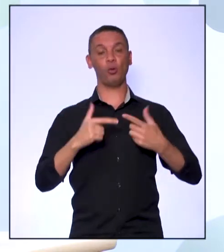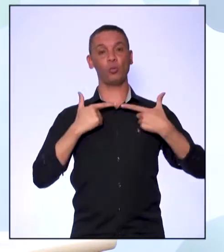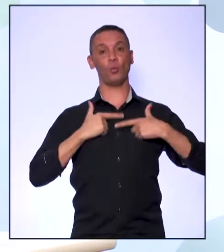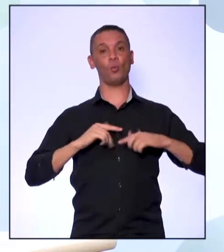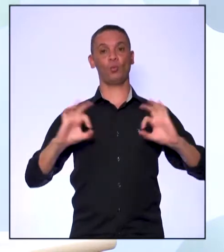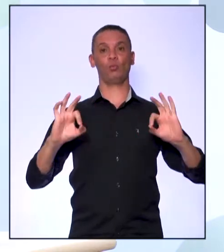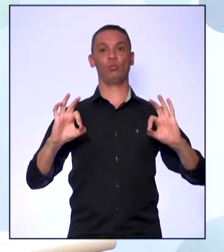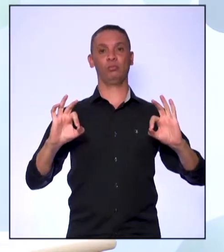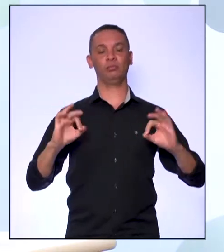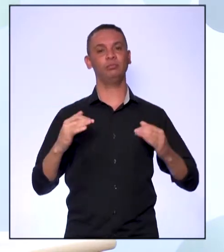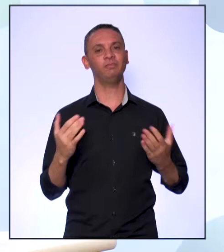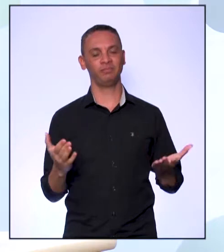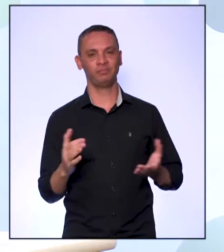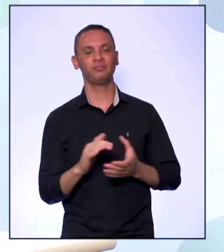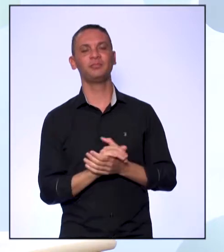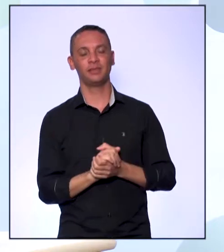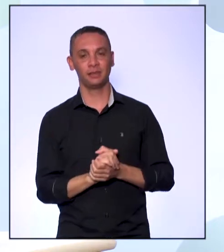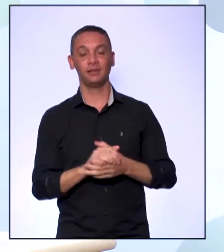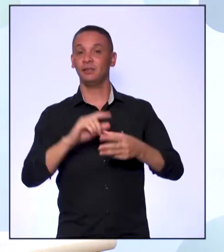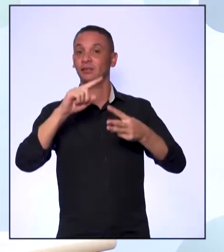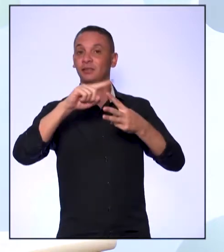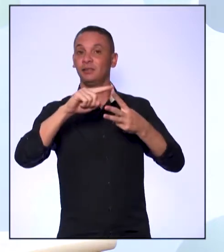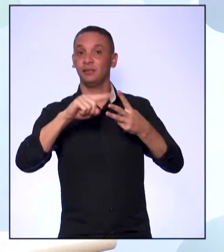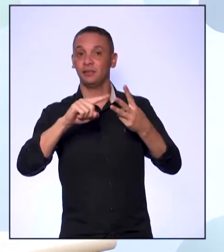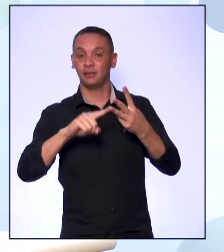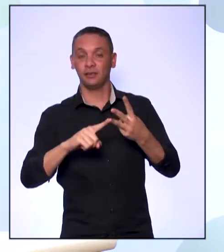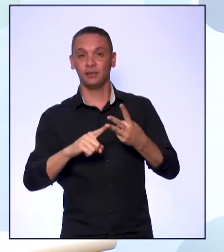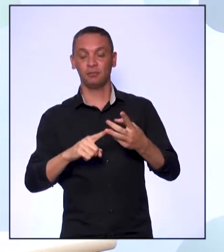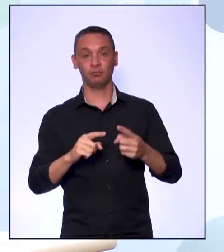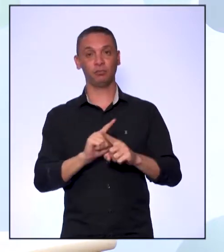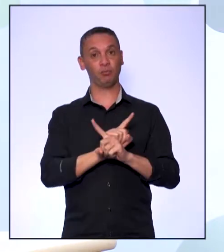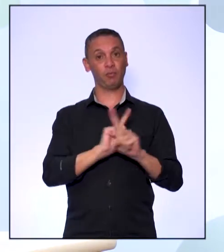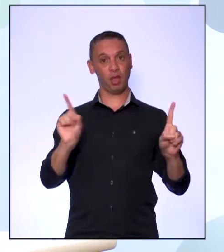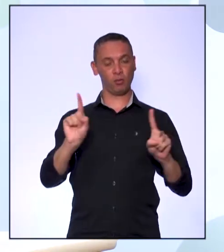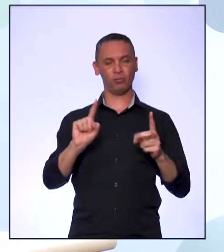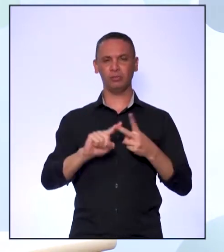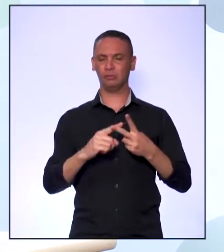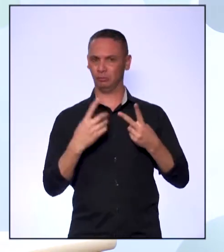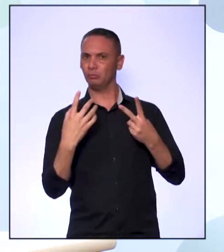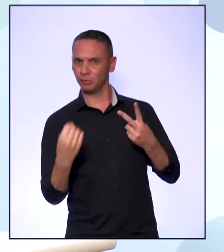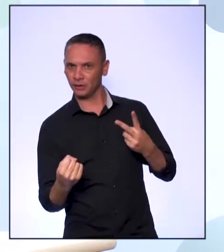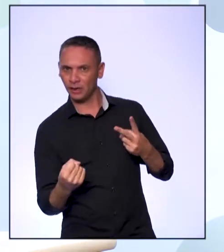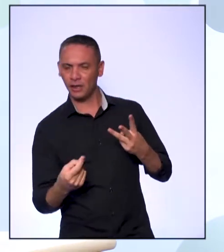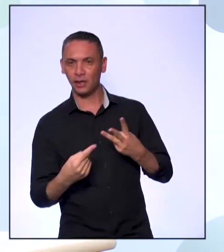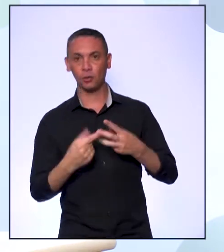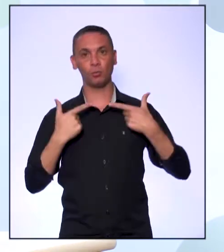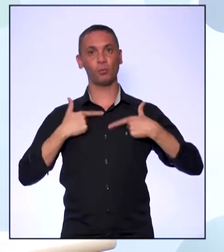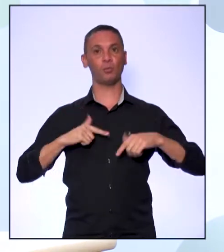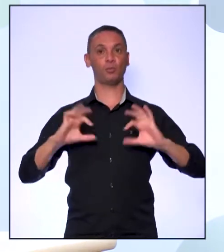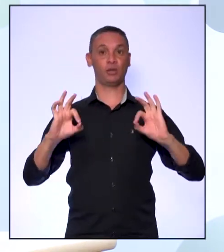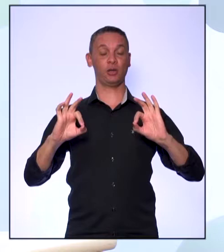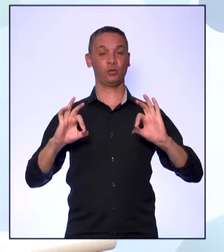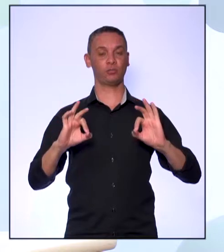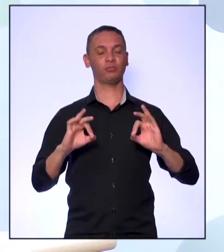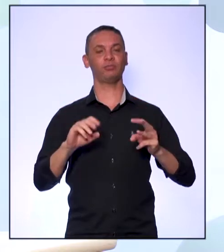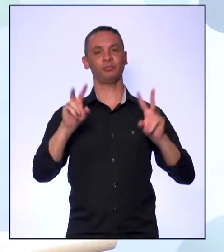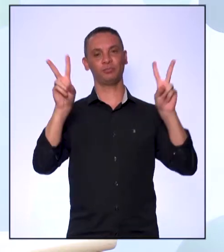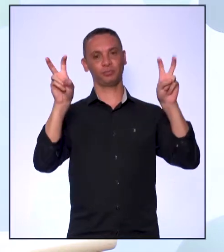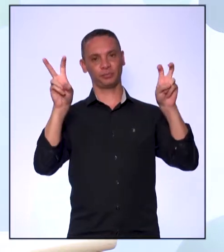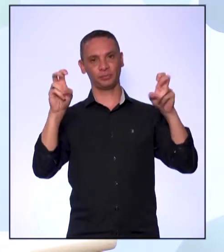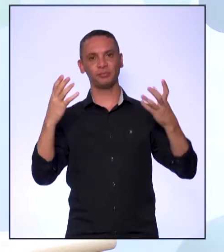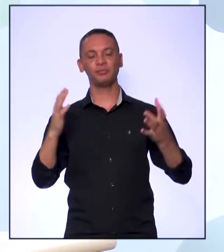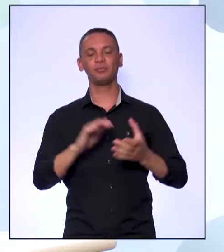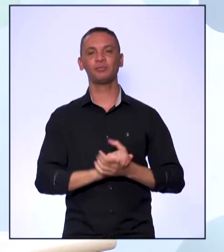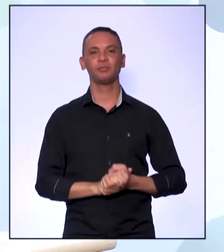esse assunto. Então existem três formas de marcar. Sou contrário, favorável ou neutro a esse assunto. E a gente vai falar um pouquinho sobre